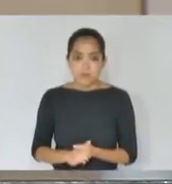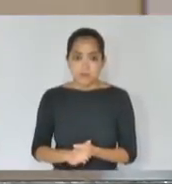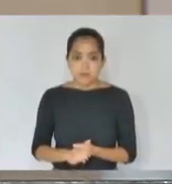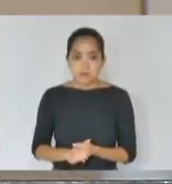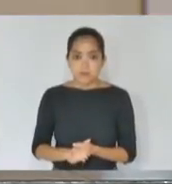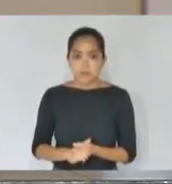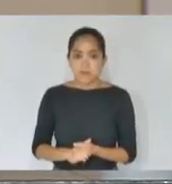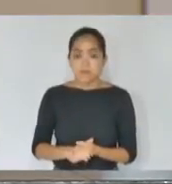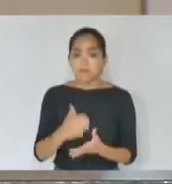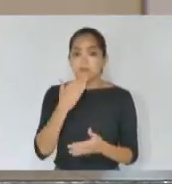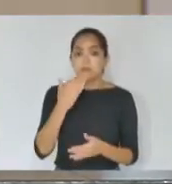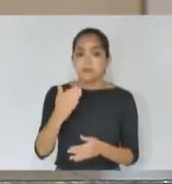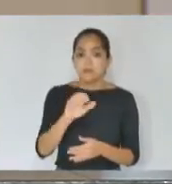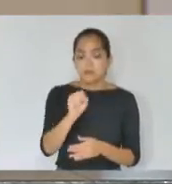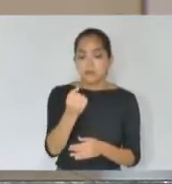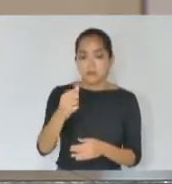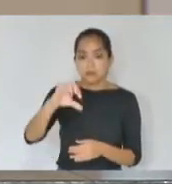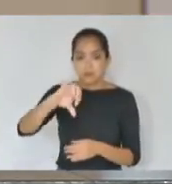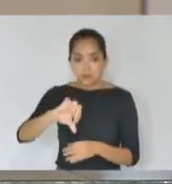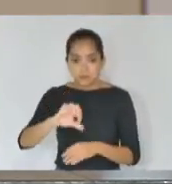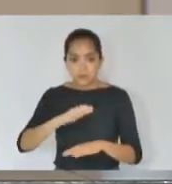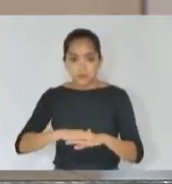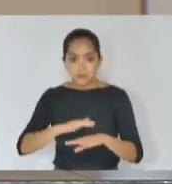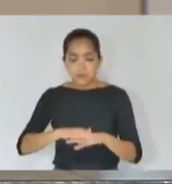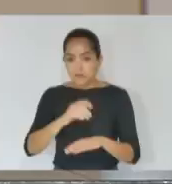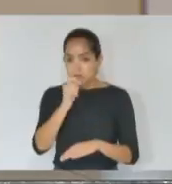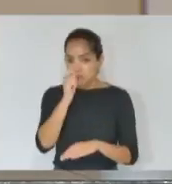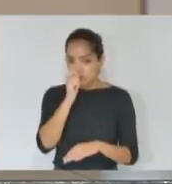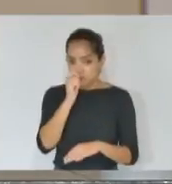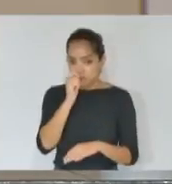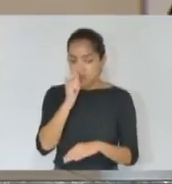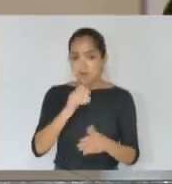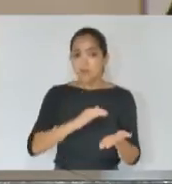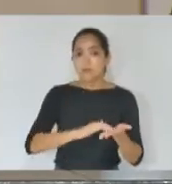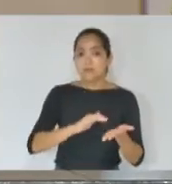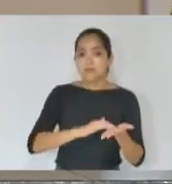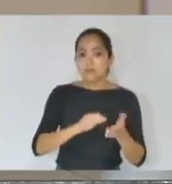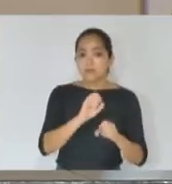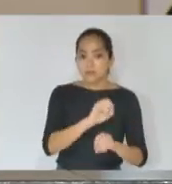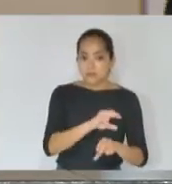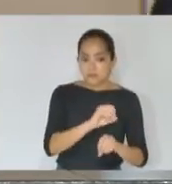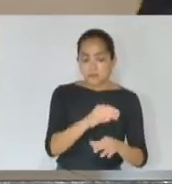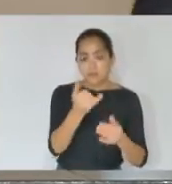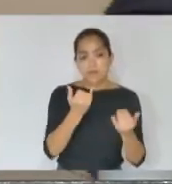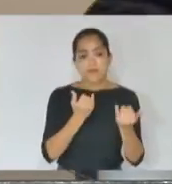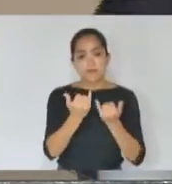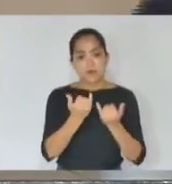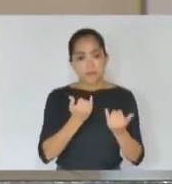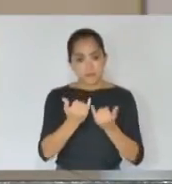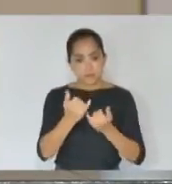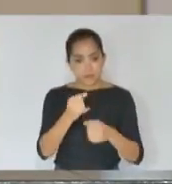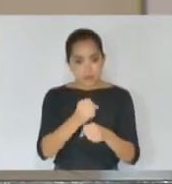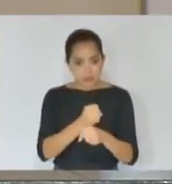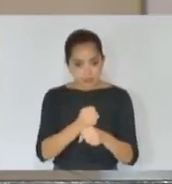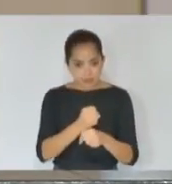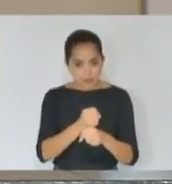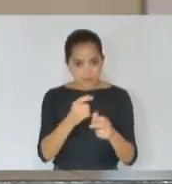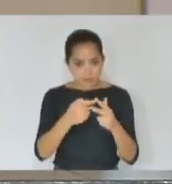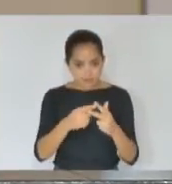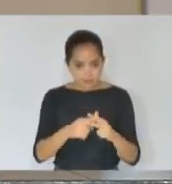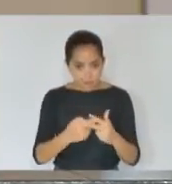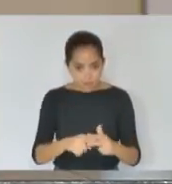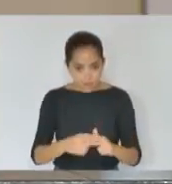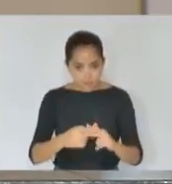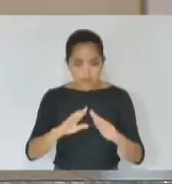Pedido de informação número 89, também do deputado João Amin, solicita ao secretário da Educação informações acerca da reforma da Escola de